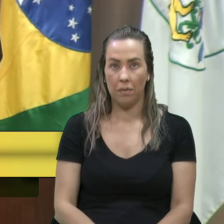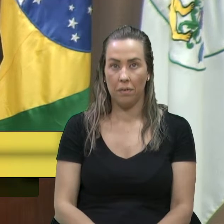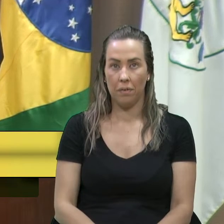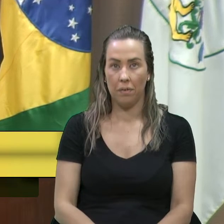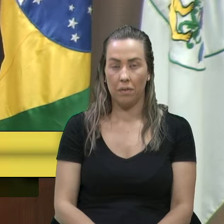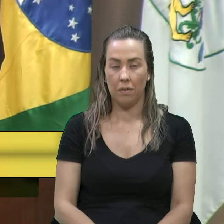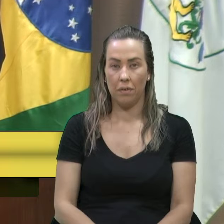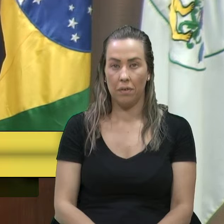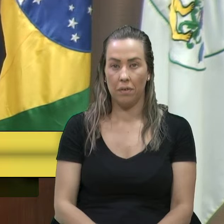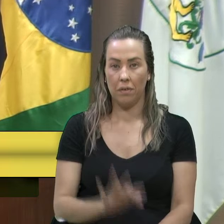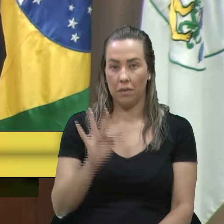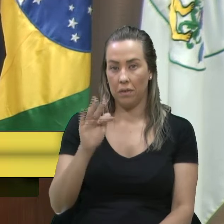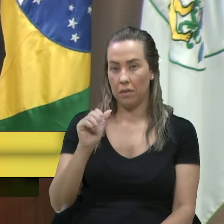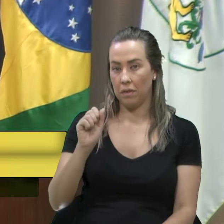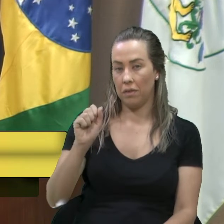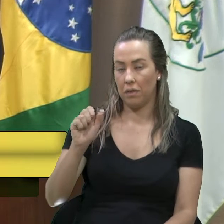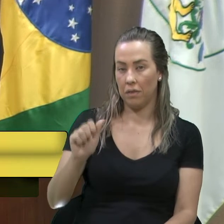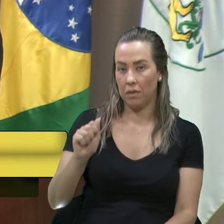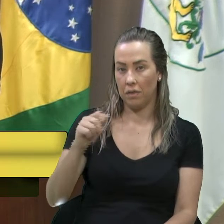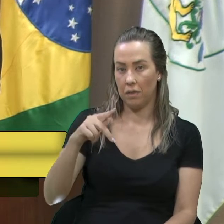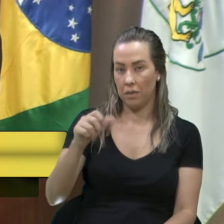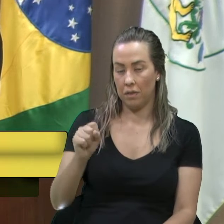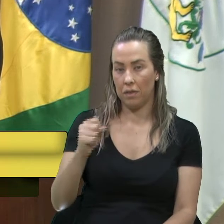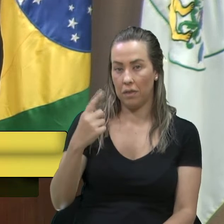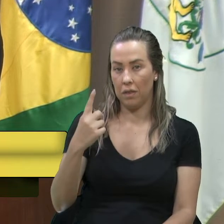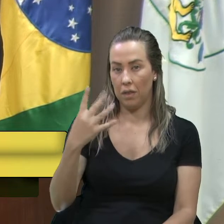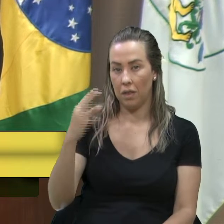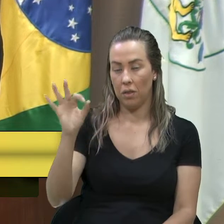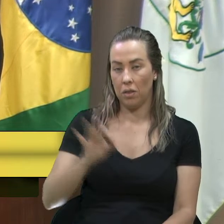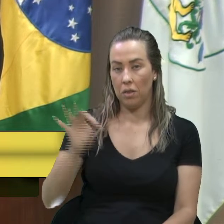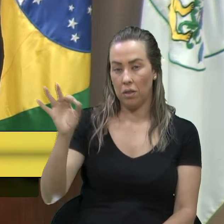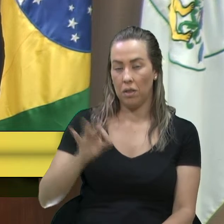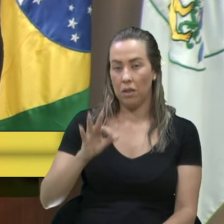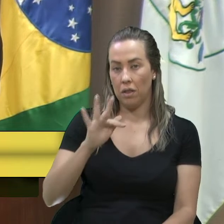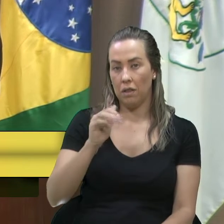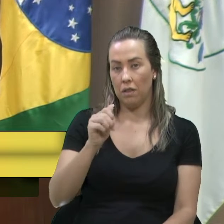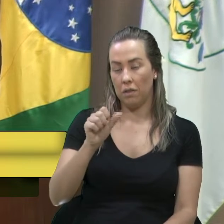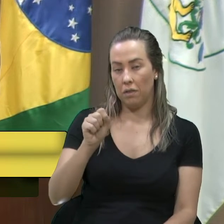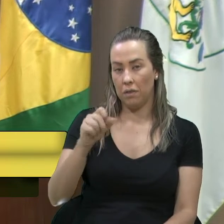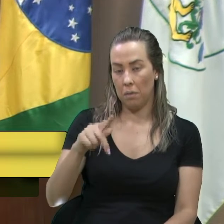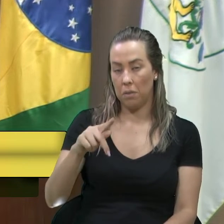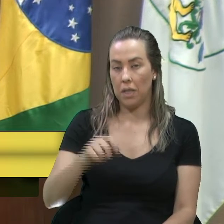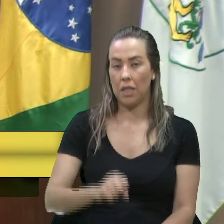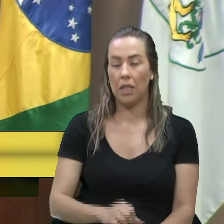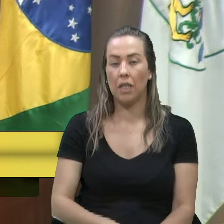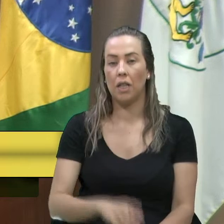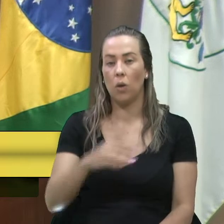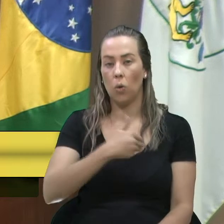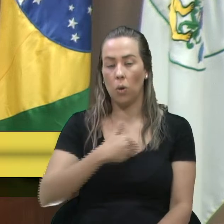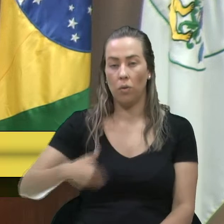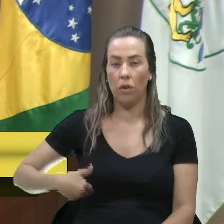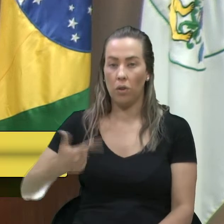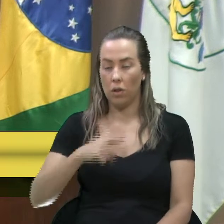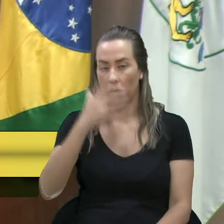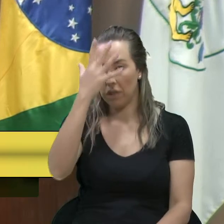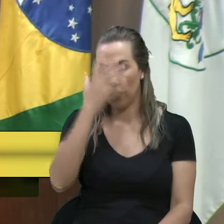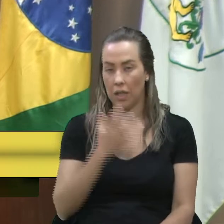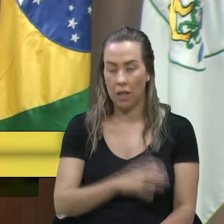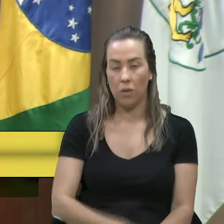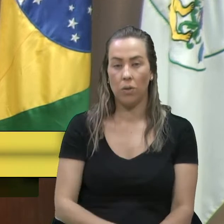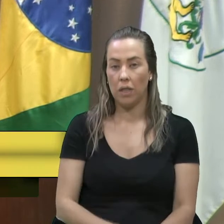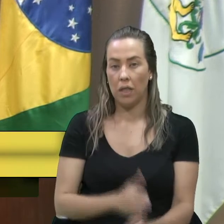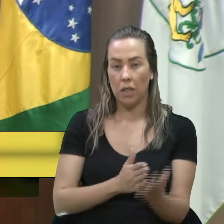O FAPS, nós pagamos FAPS, 14%. Ele é um problema que ele foi criado porque os governos não levaram a sério e